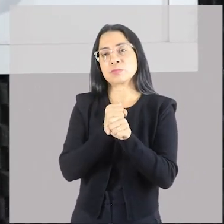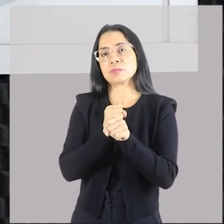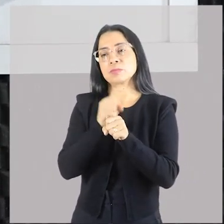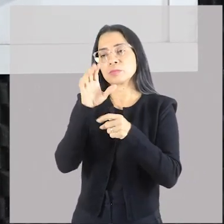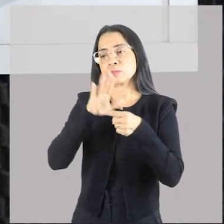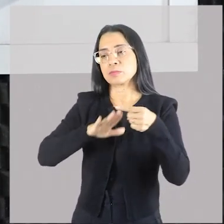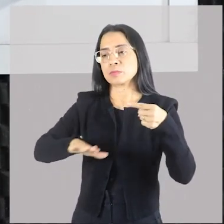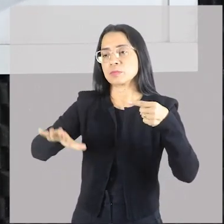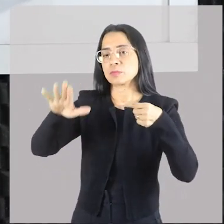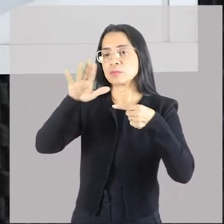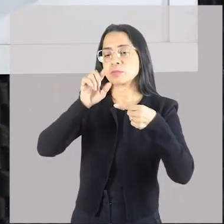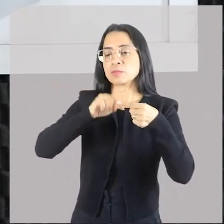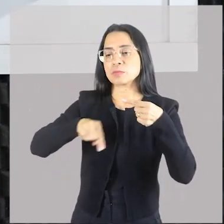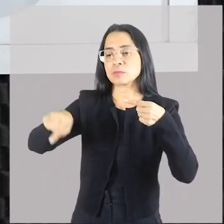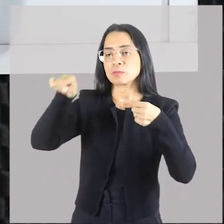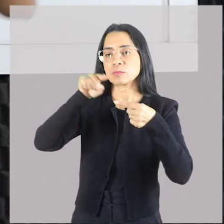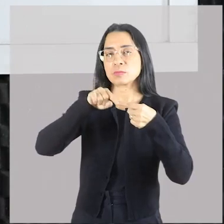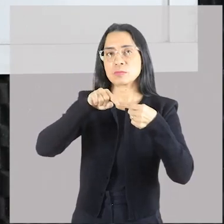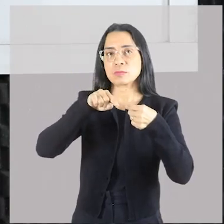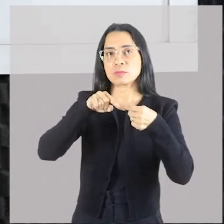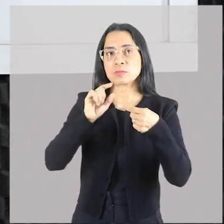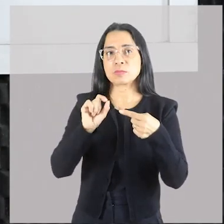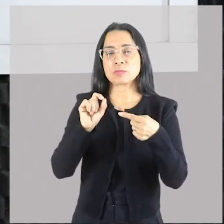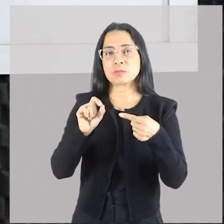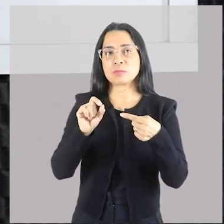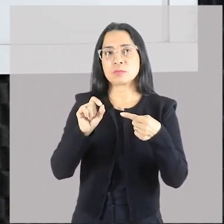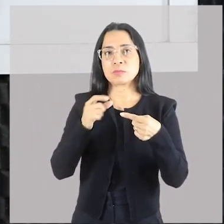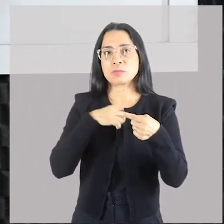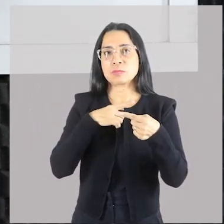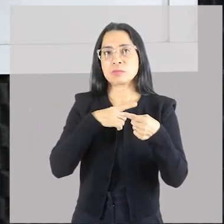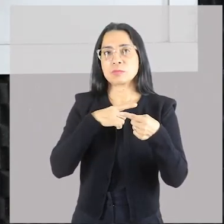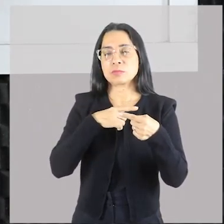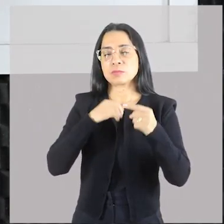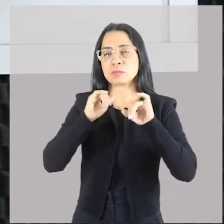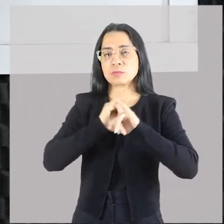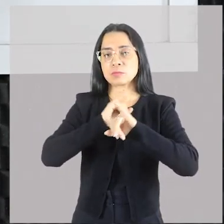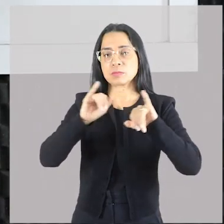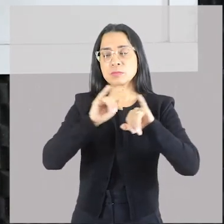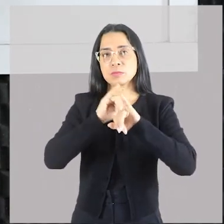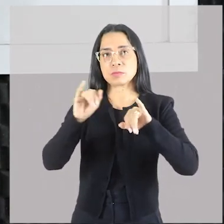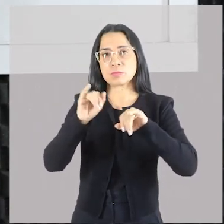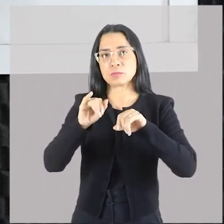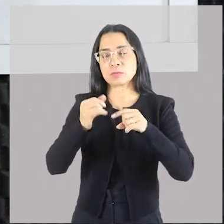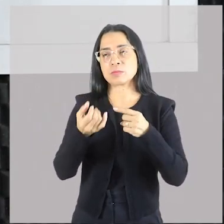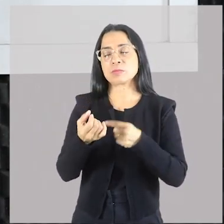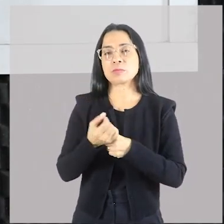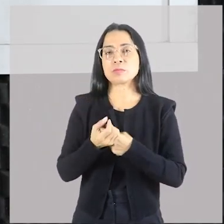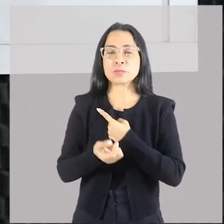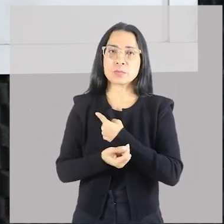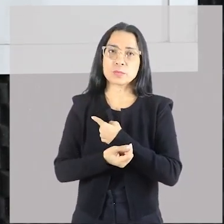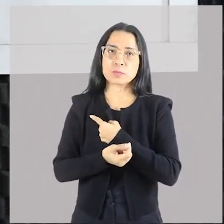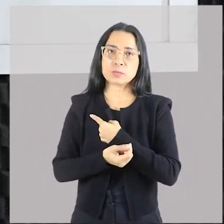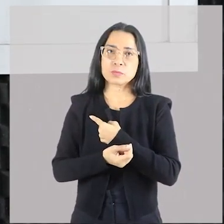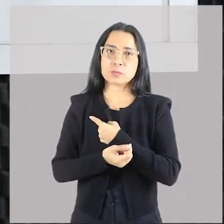setor circular, de uma parte do círculo, e você tem informação que até essa parte,